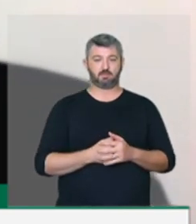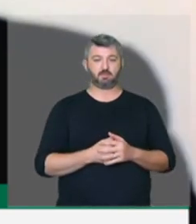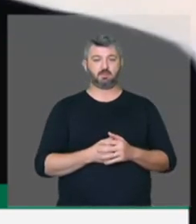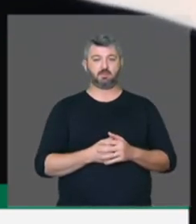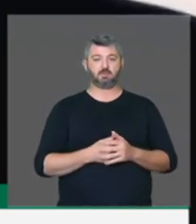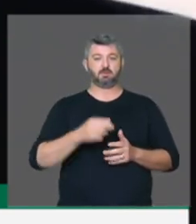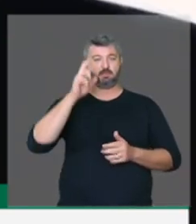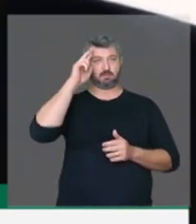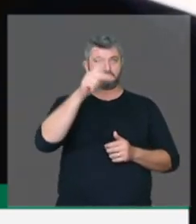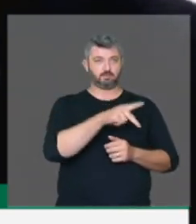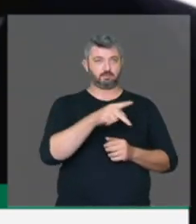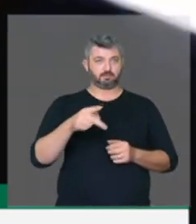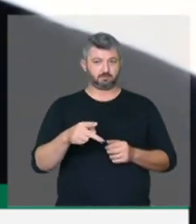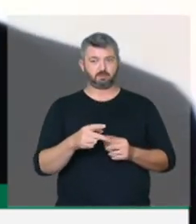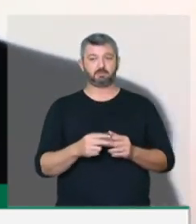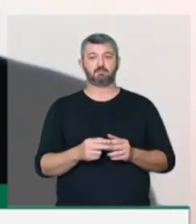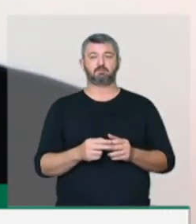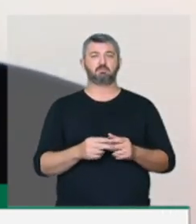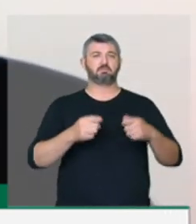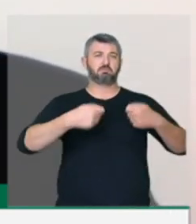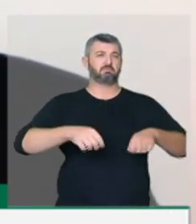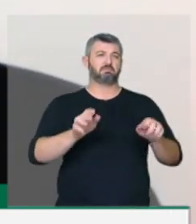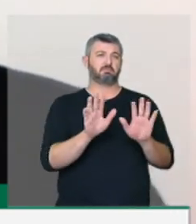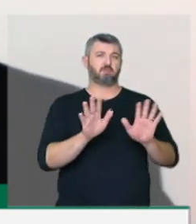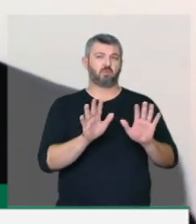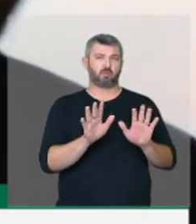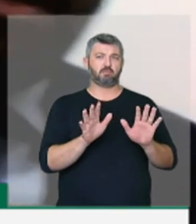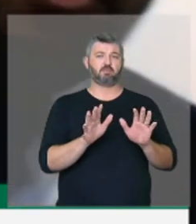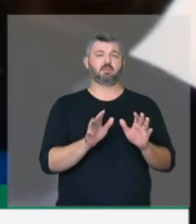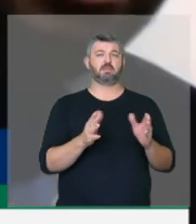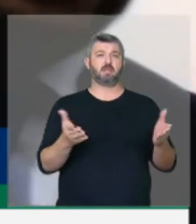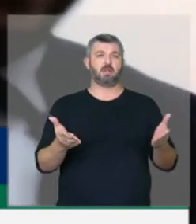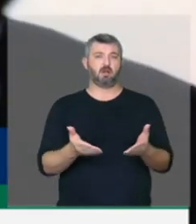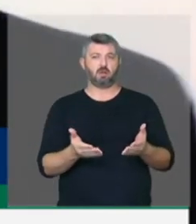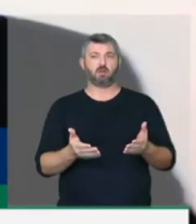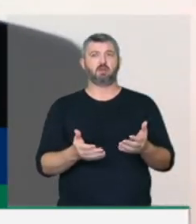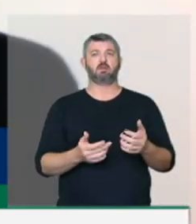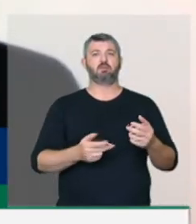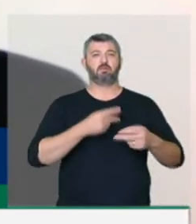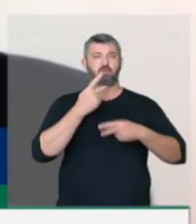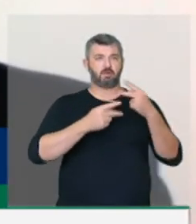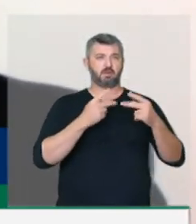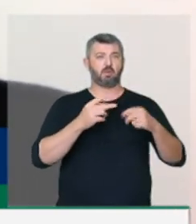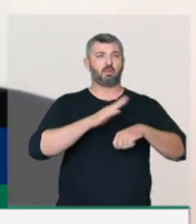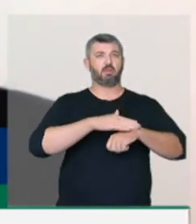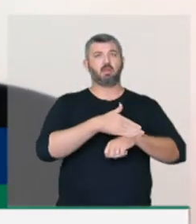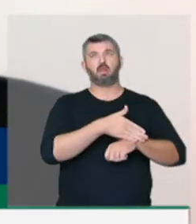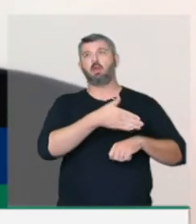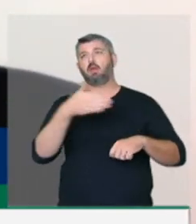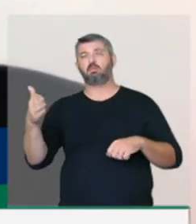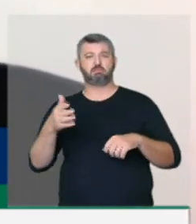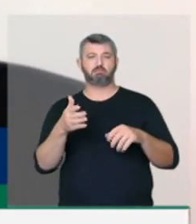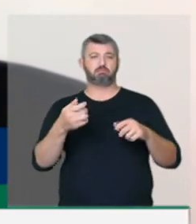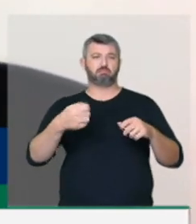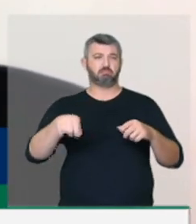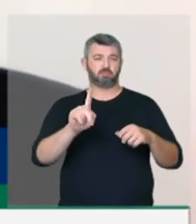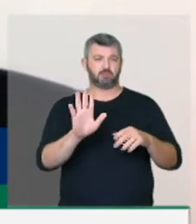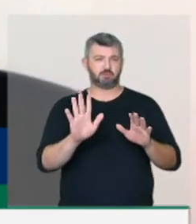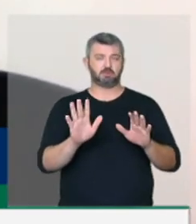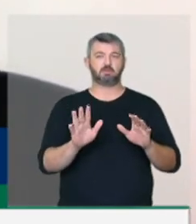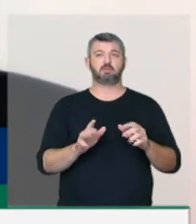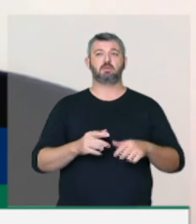Senhor presidente, não será necessário, nessa etapa, utilizar todos os minutos que tenho à disposição,